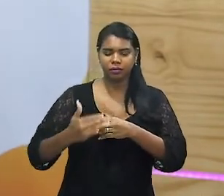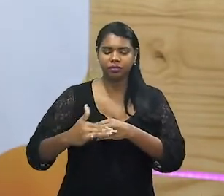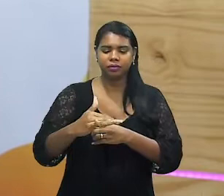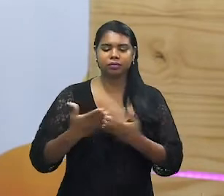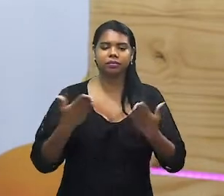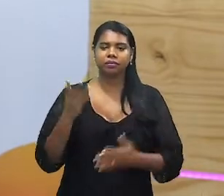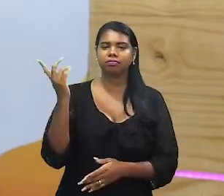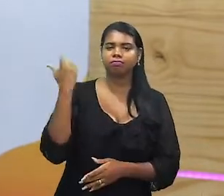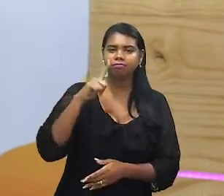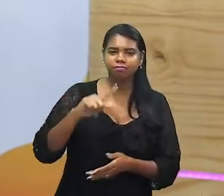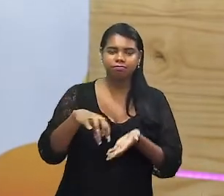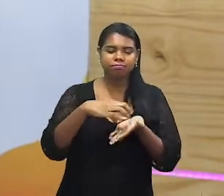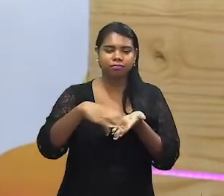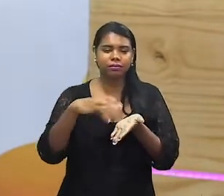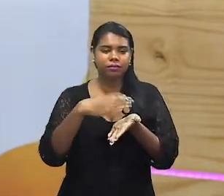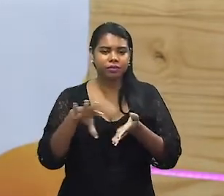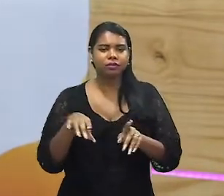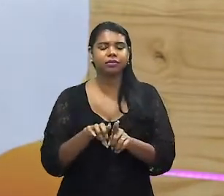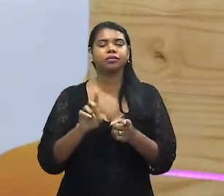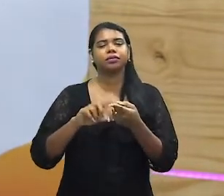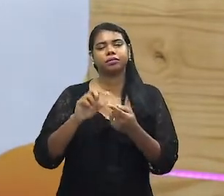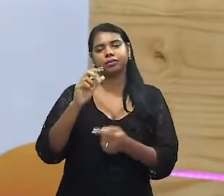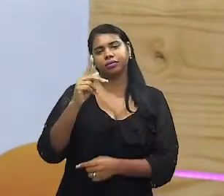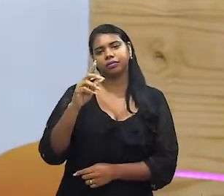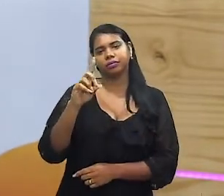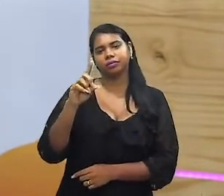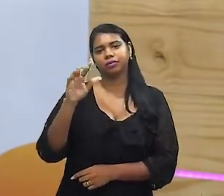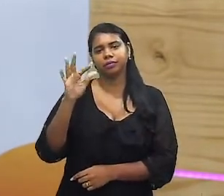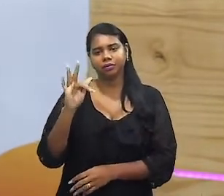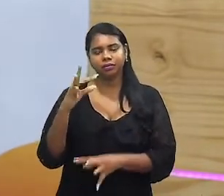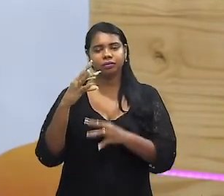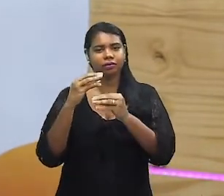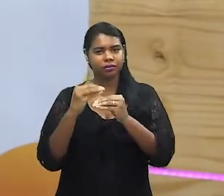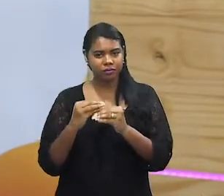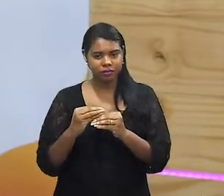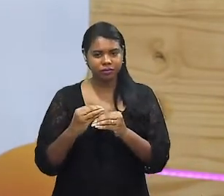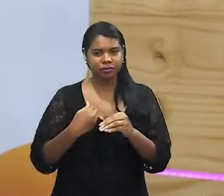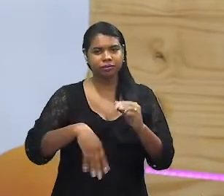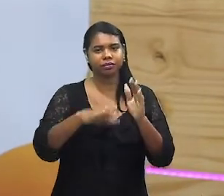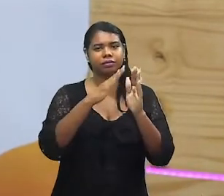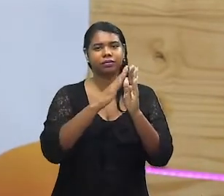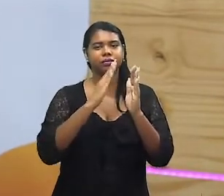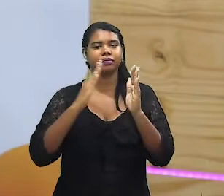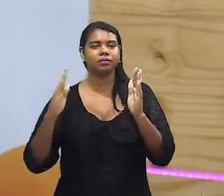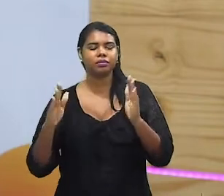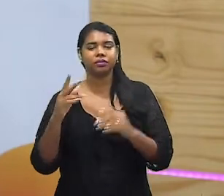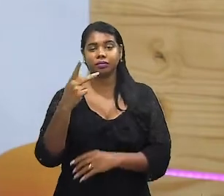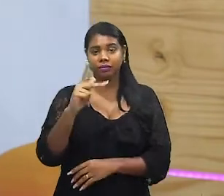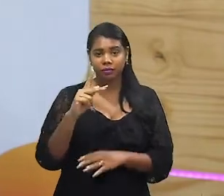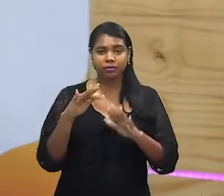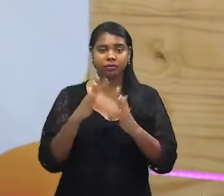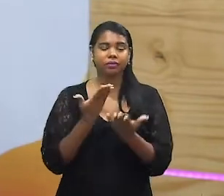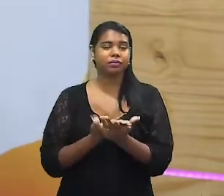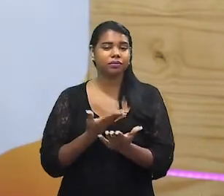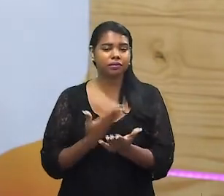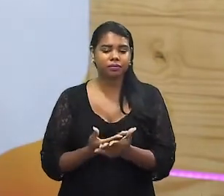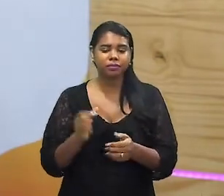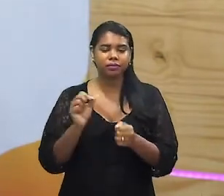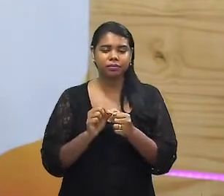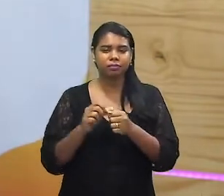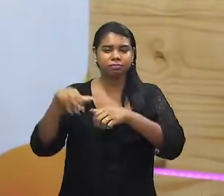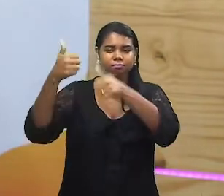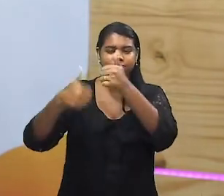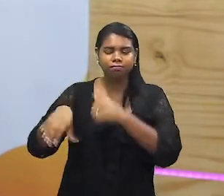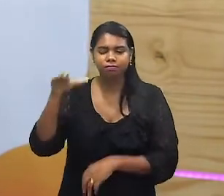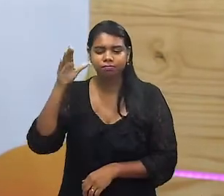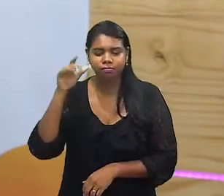as versões impressas desses PDFs que vão ficar lá na biblioteca da sua escola para que você possa fazer consultas.